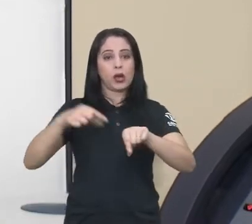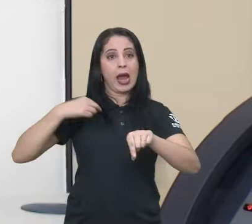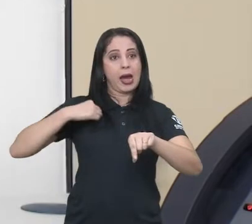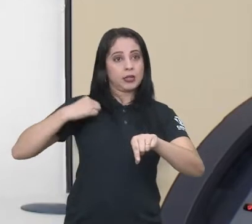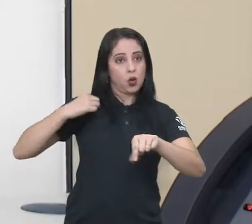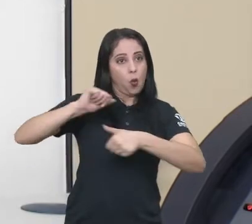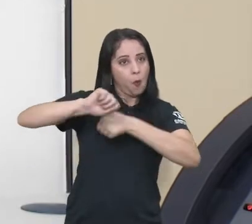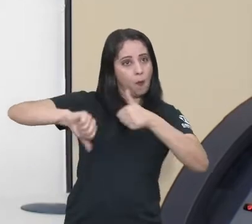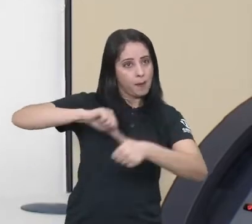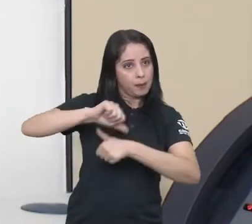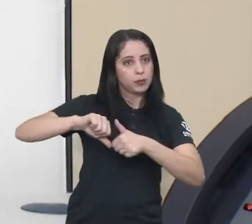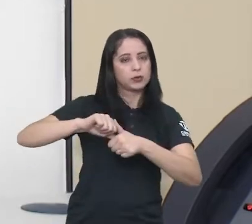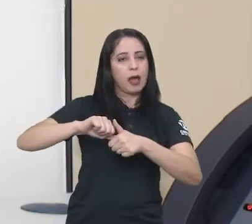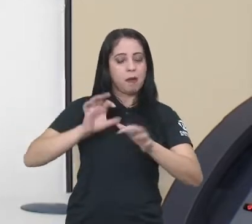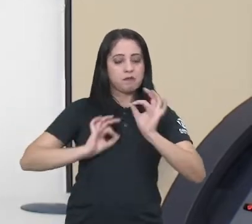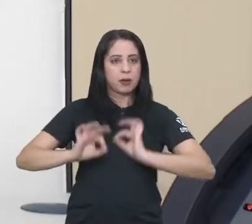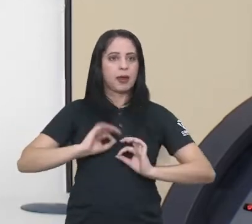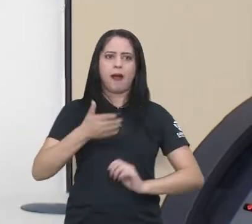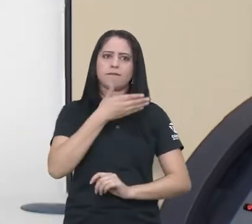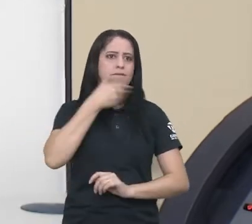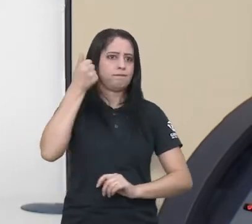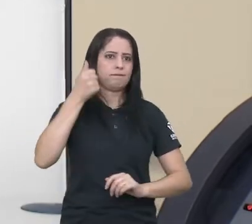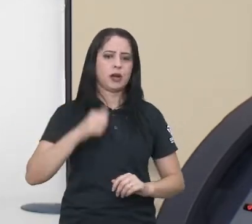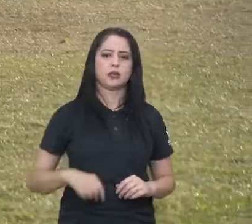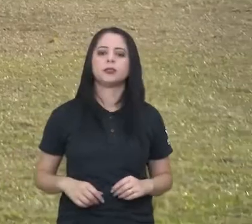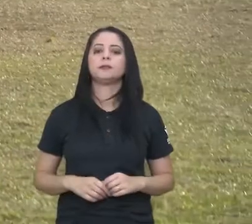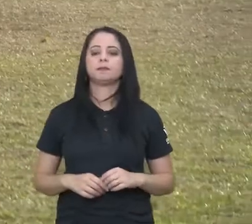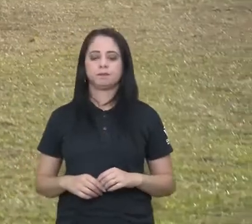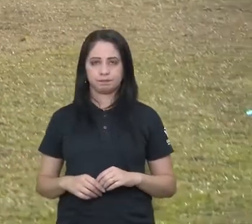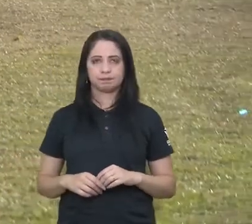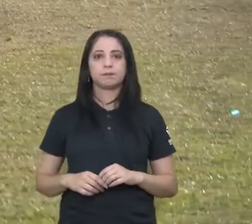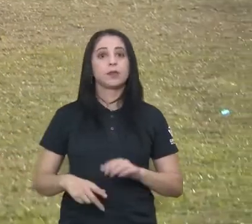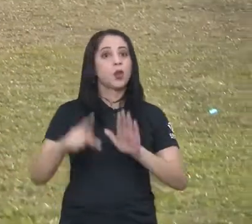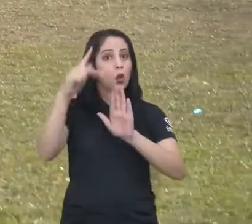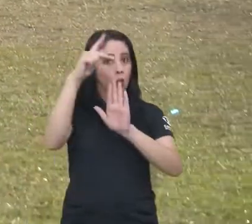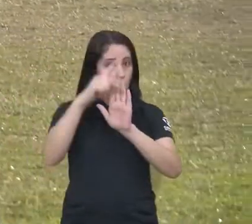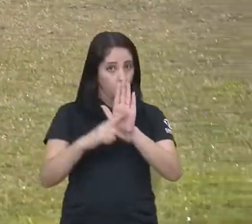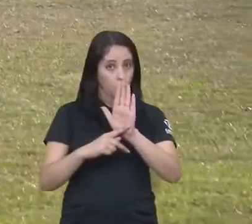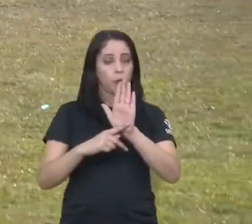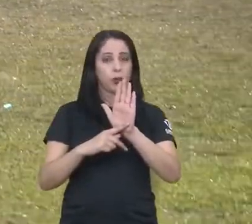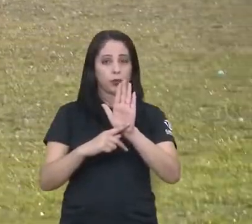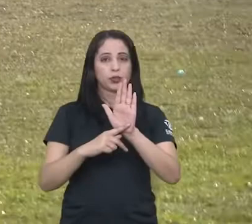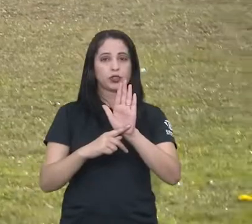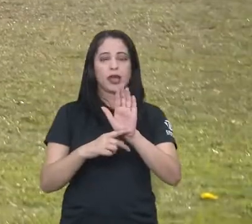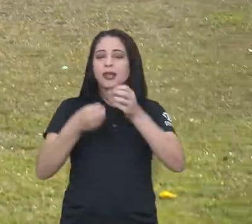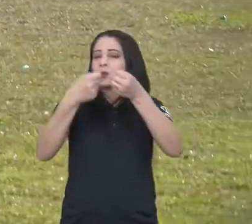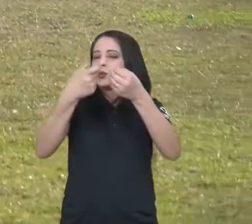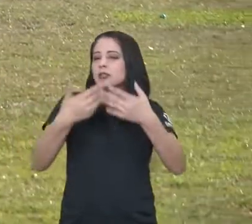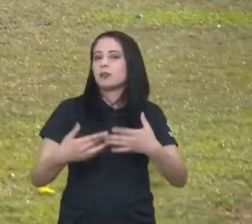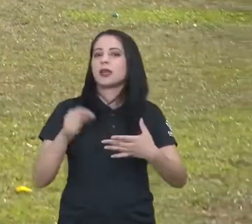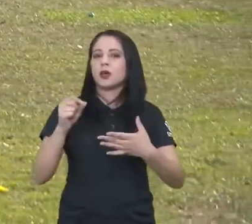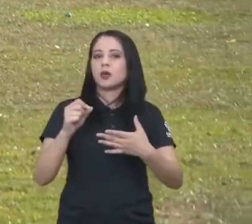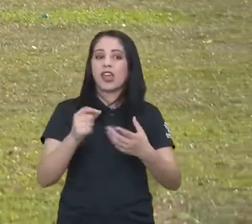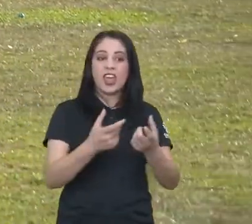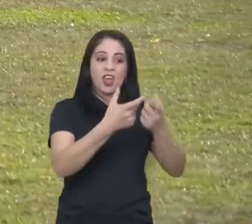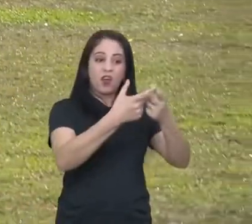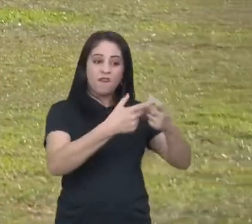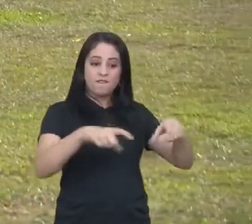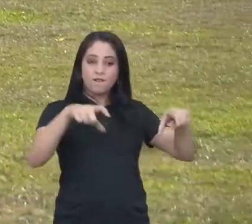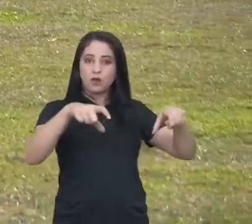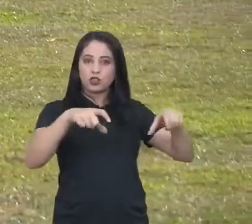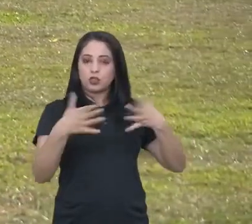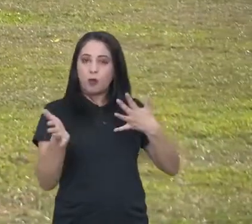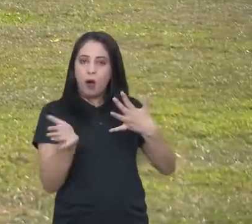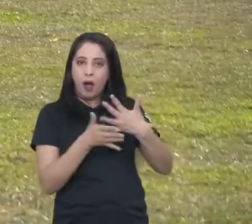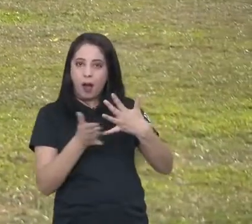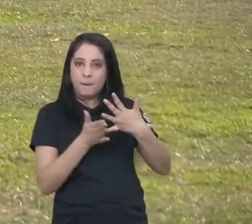vestiário. E isso, para mim, vai ser a melhor maneira. A justificativa do projeto ainda reforça o peso do futebol amador